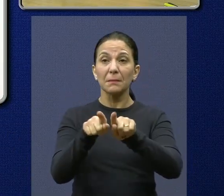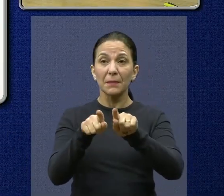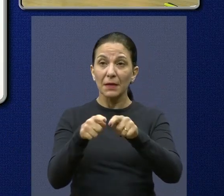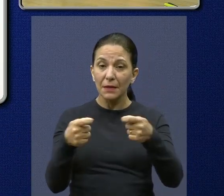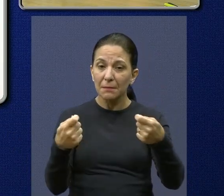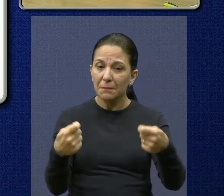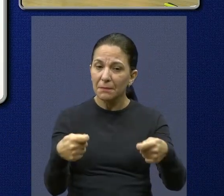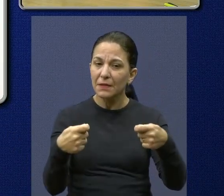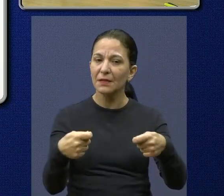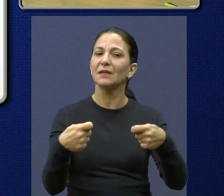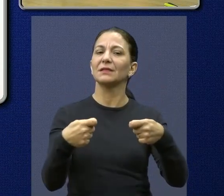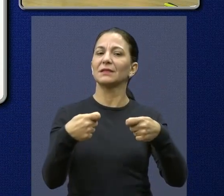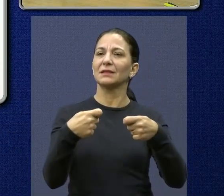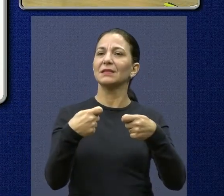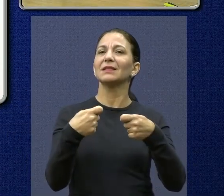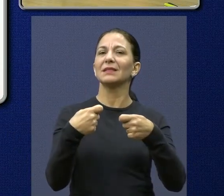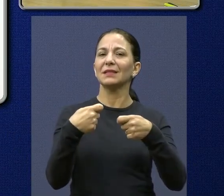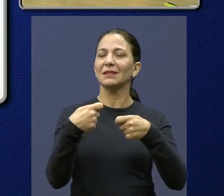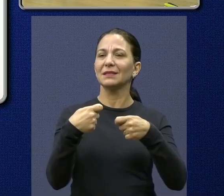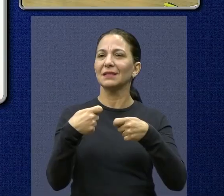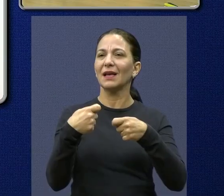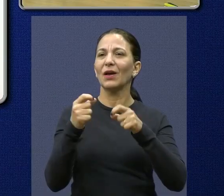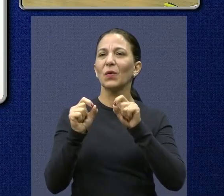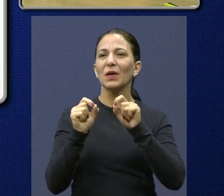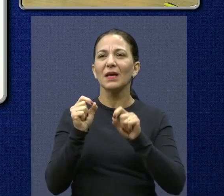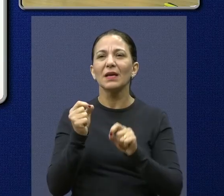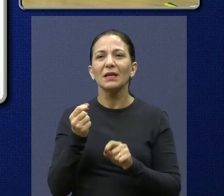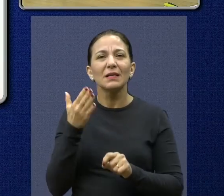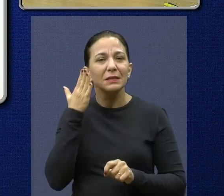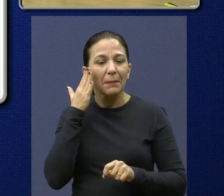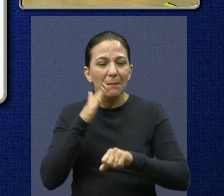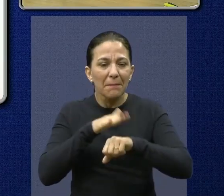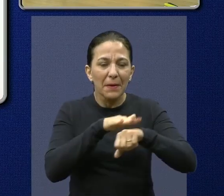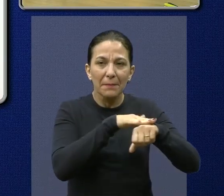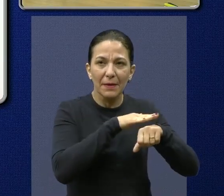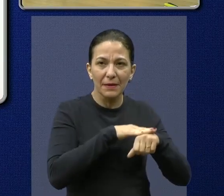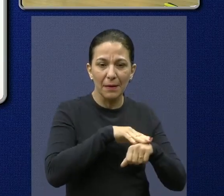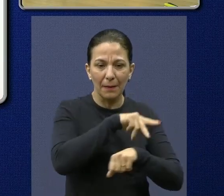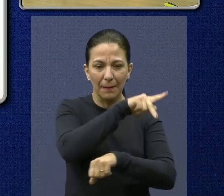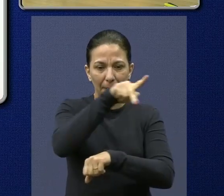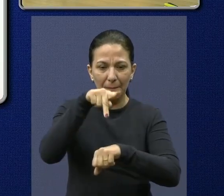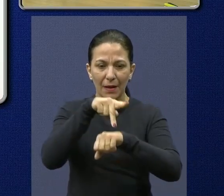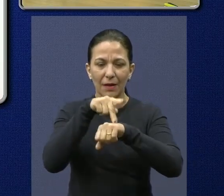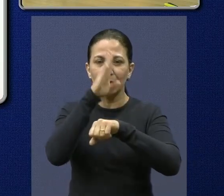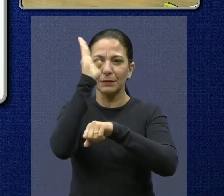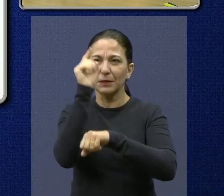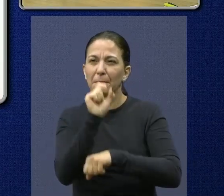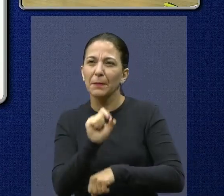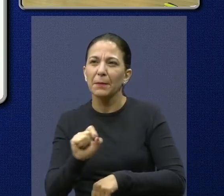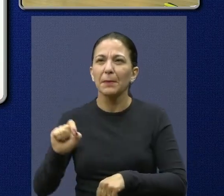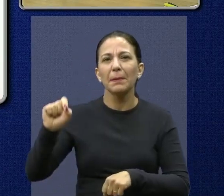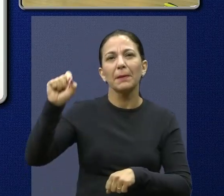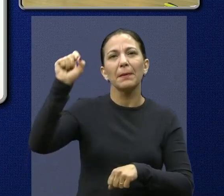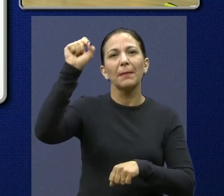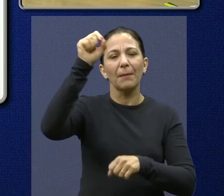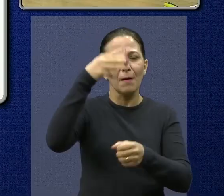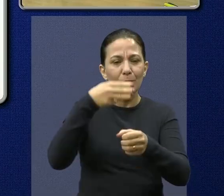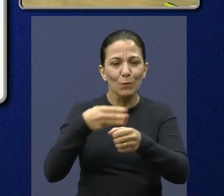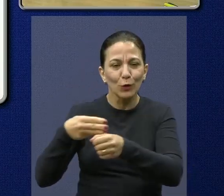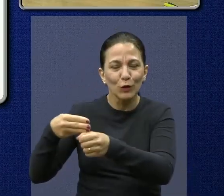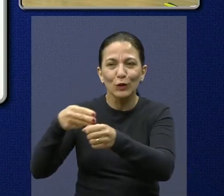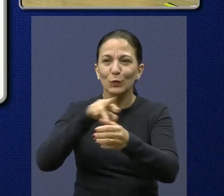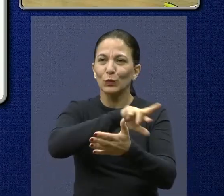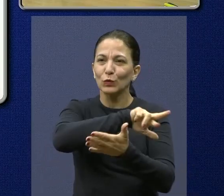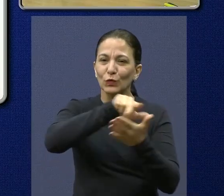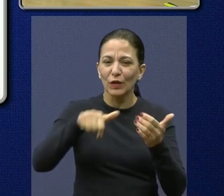né? Como eu disse, o Brasil é muito grande, imagina a extensão territorial, todos os municípios desse país.